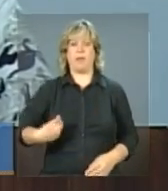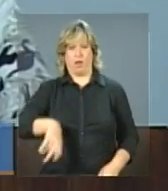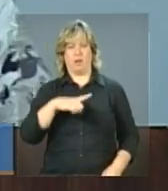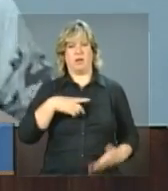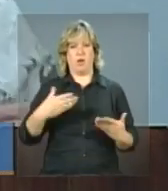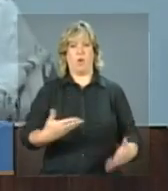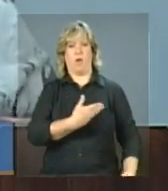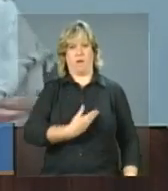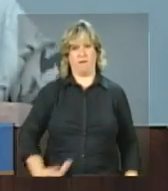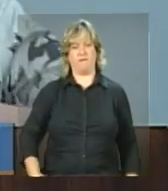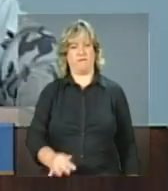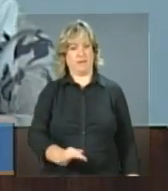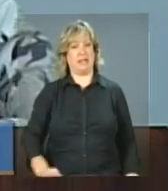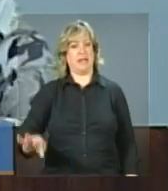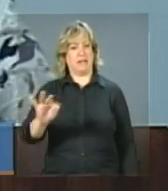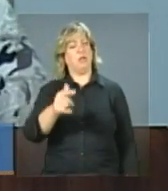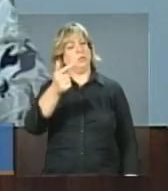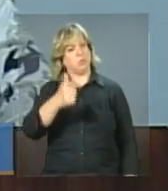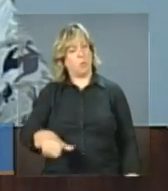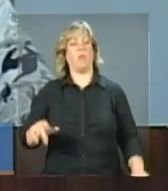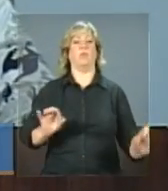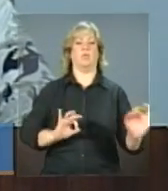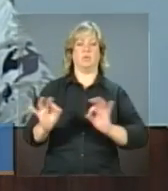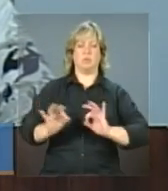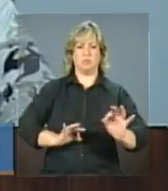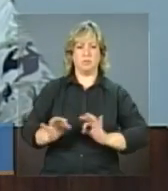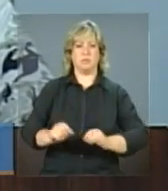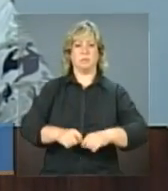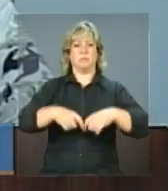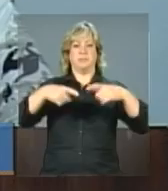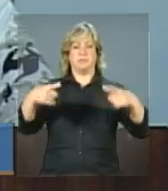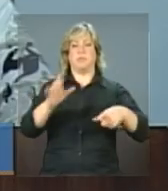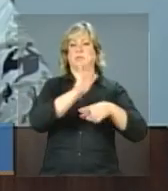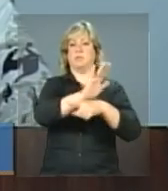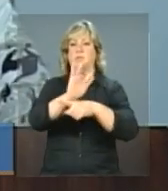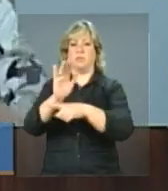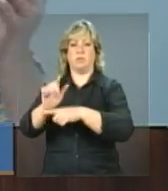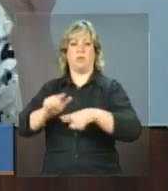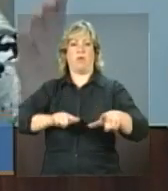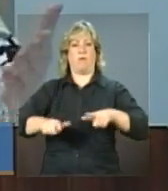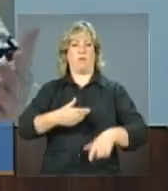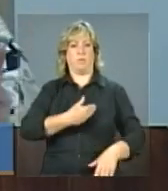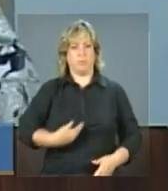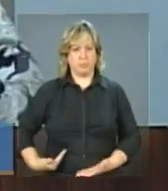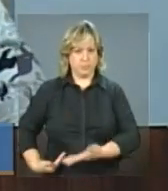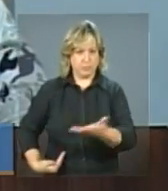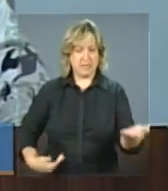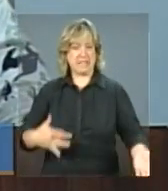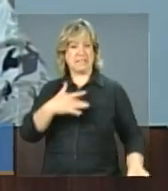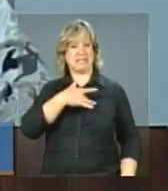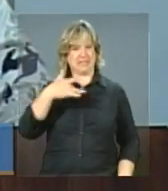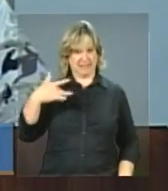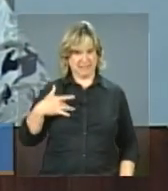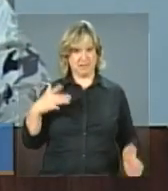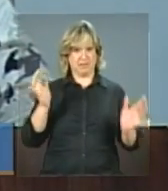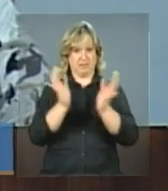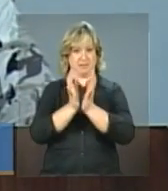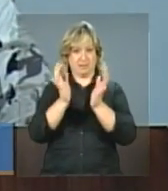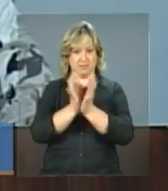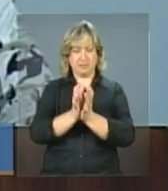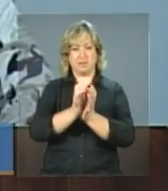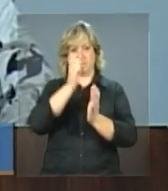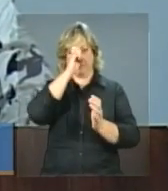governo federal, reorganizando a expansão da oferta de serviços públicos. A saúde já anunciou